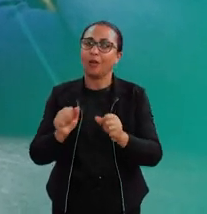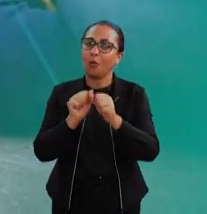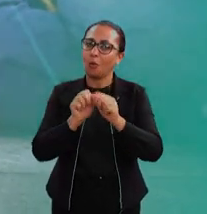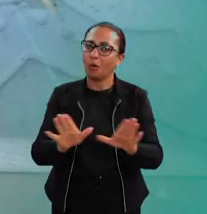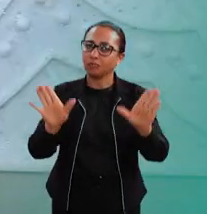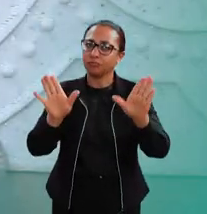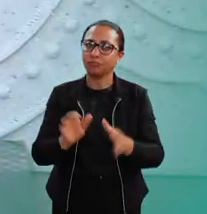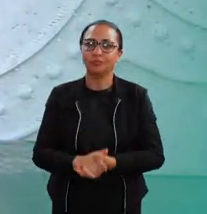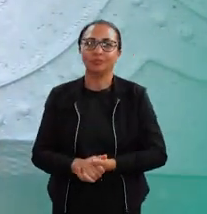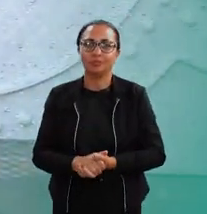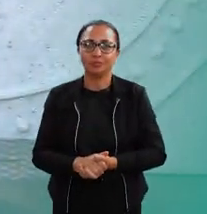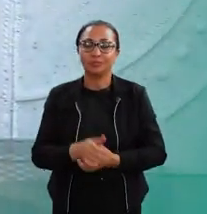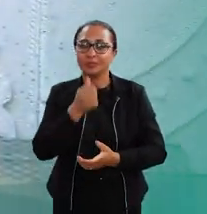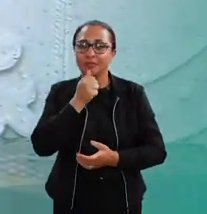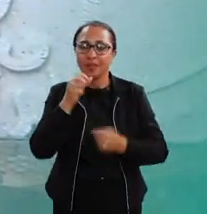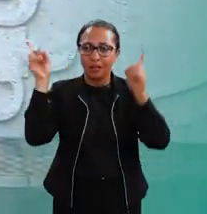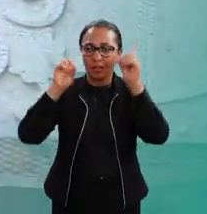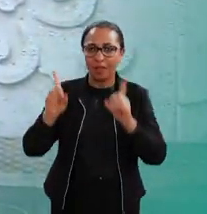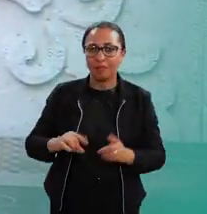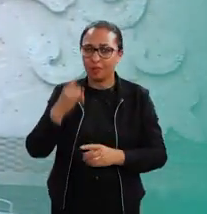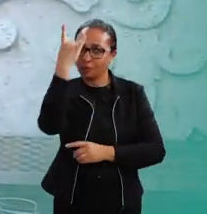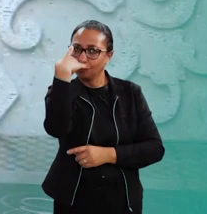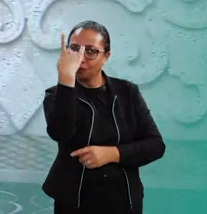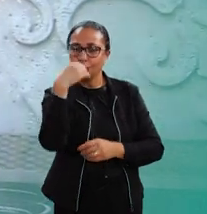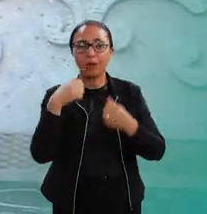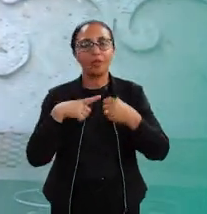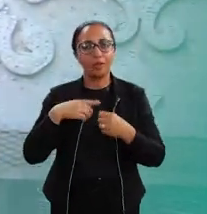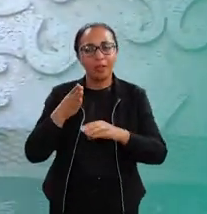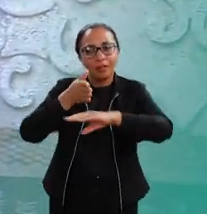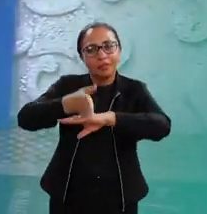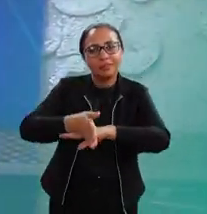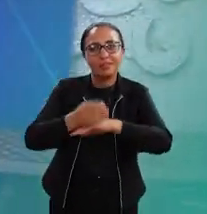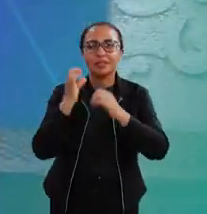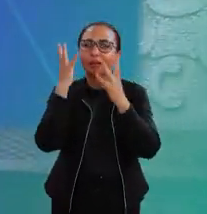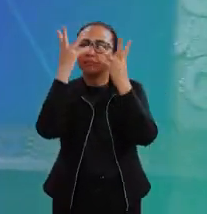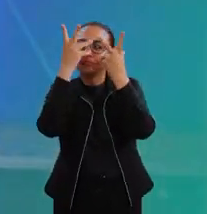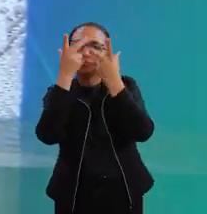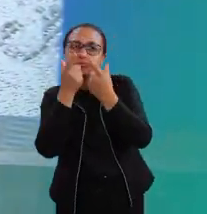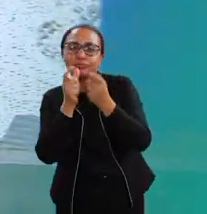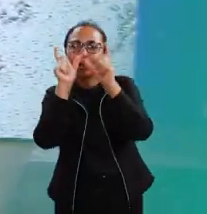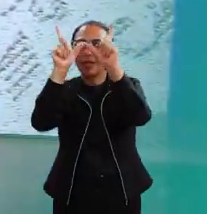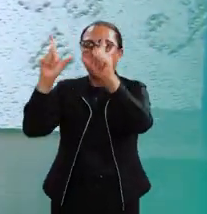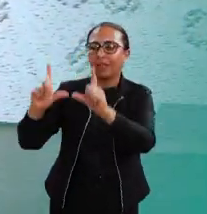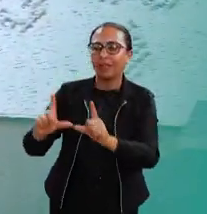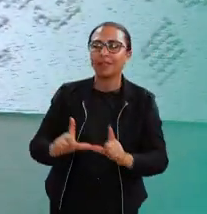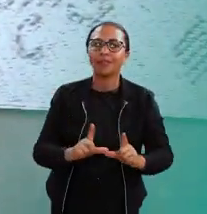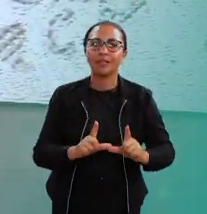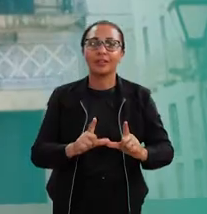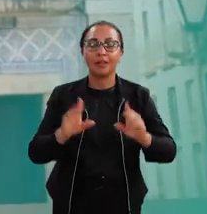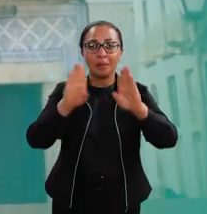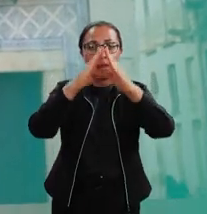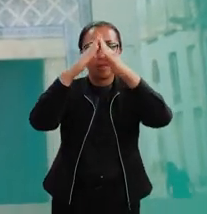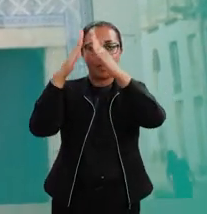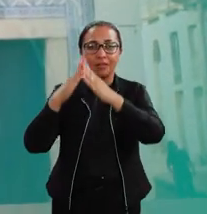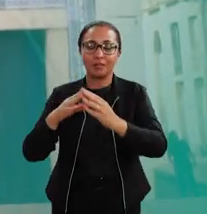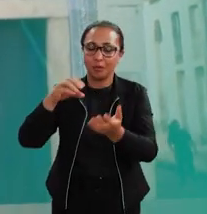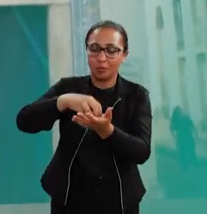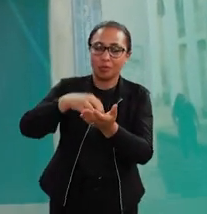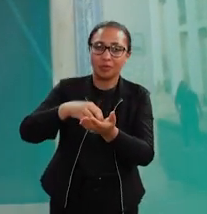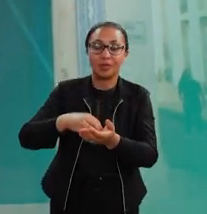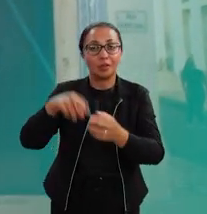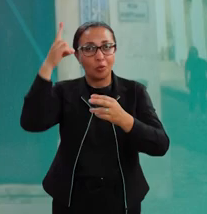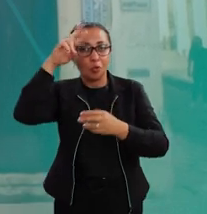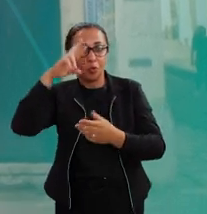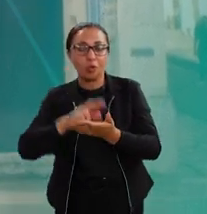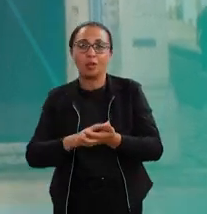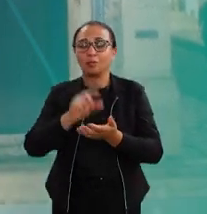Ceará. E ainda, deficientes visuais vão poder ter acesso à beleza dos azulejos das fachadas dos casarões do Centro Histórico de